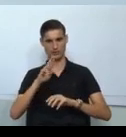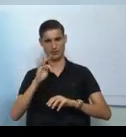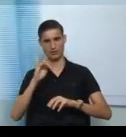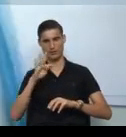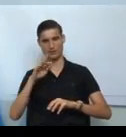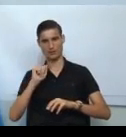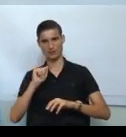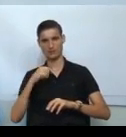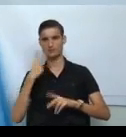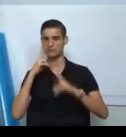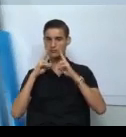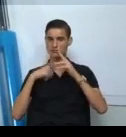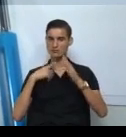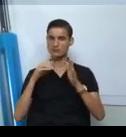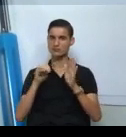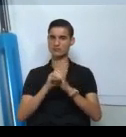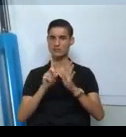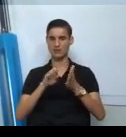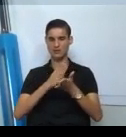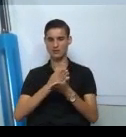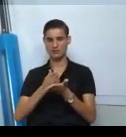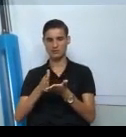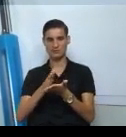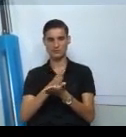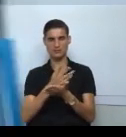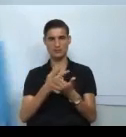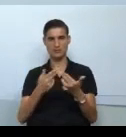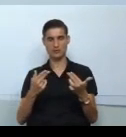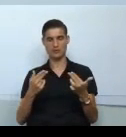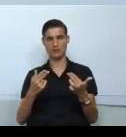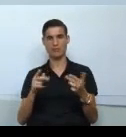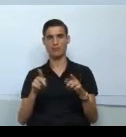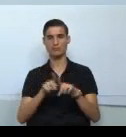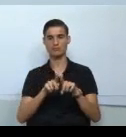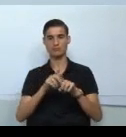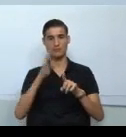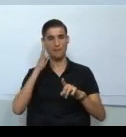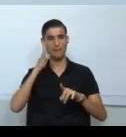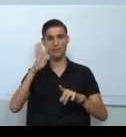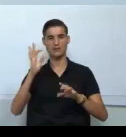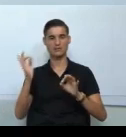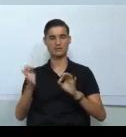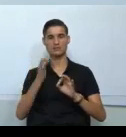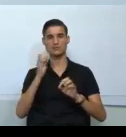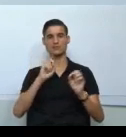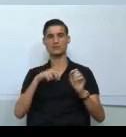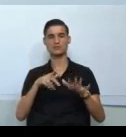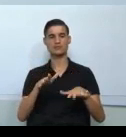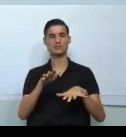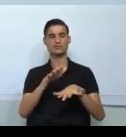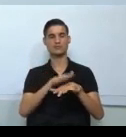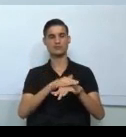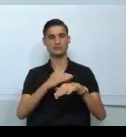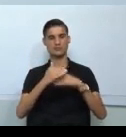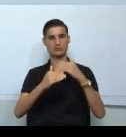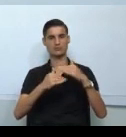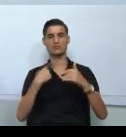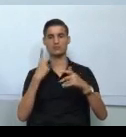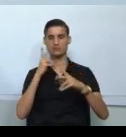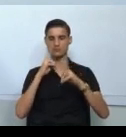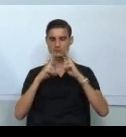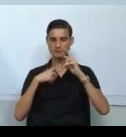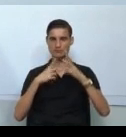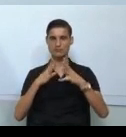de θ, aqui trabalhando a separação de variáveis, e o princípio da superposição, nós vamos